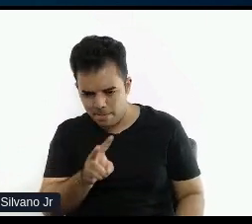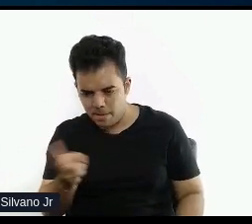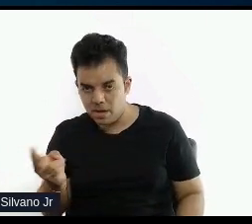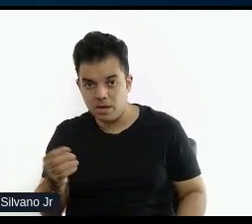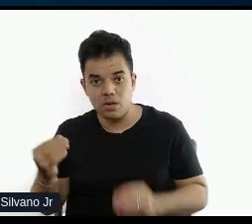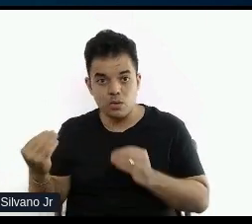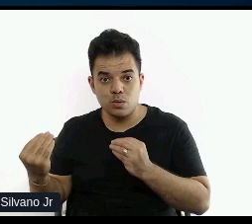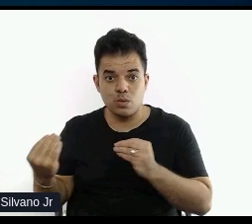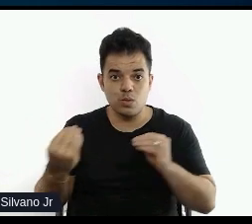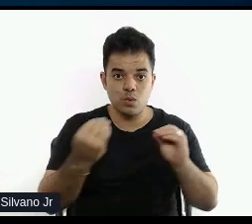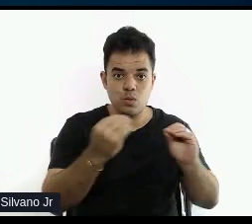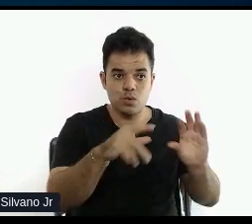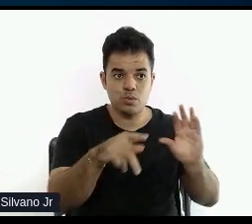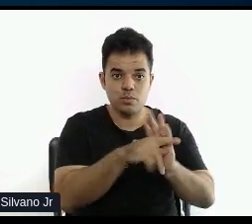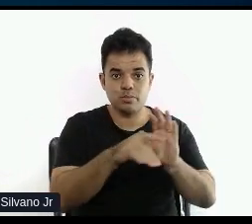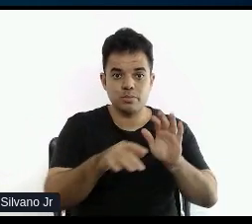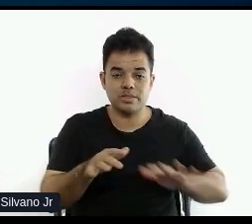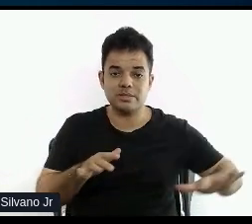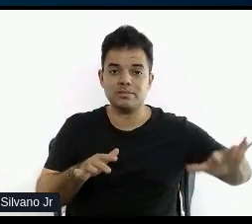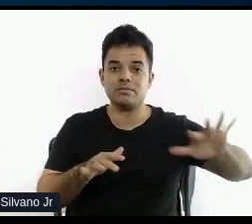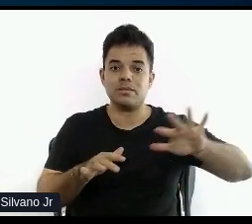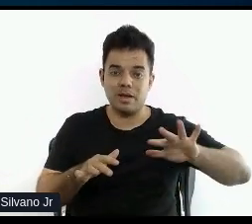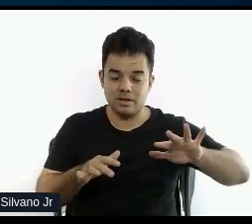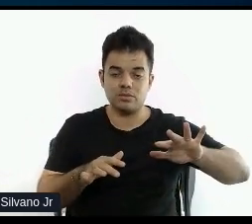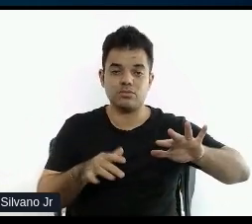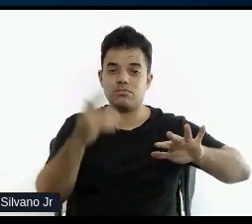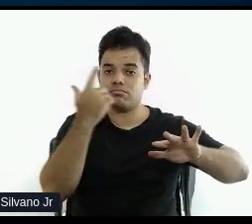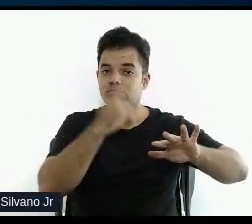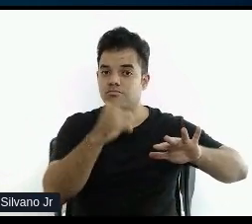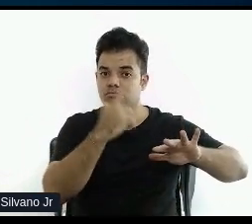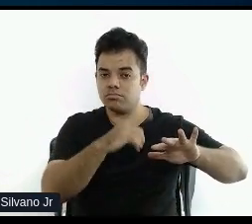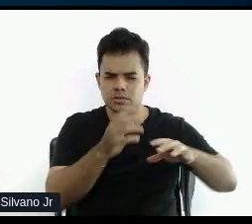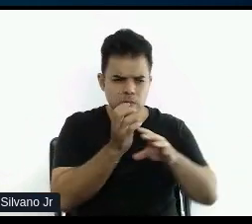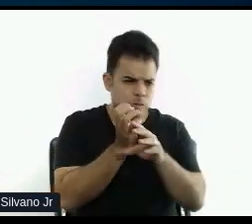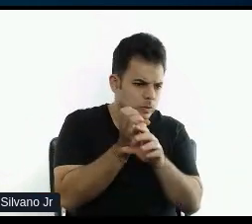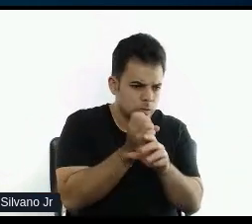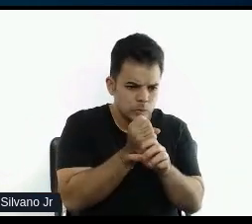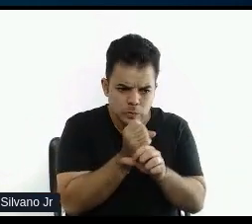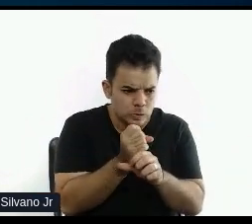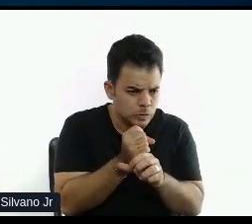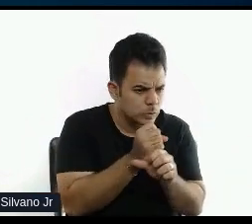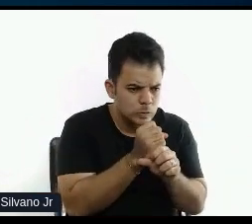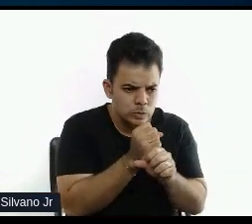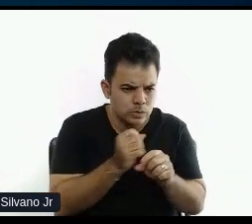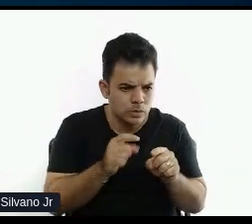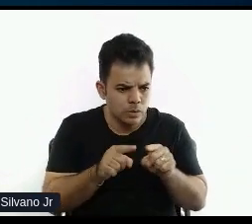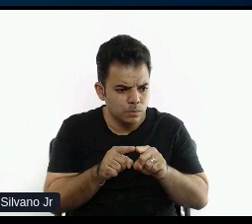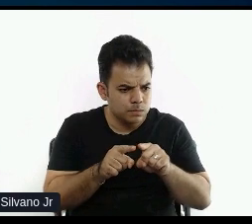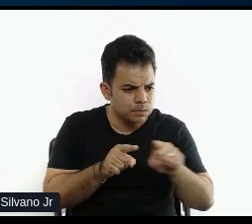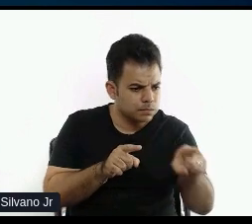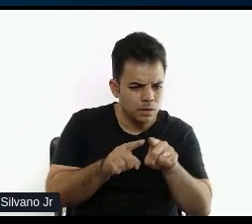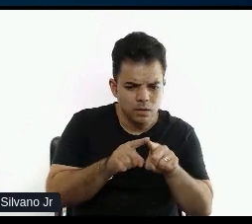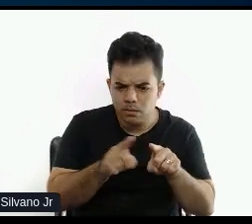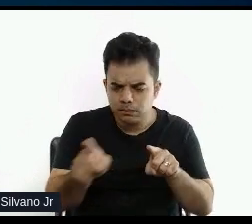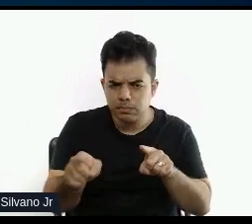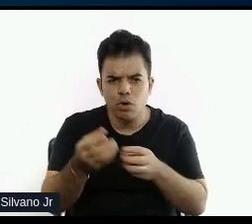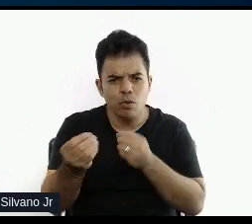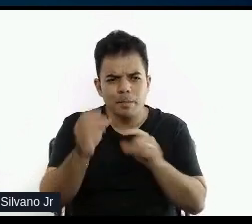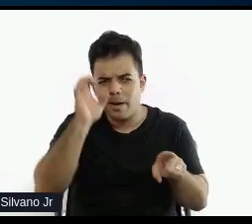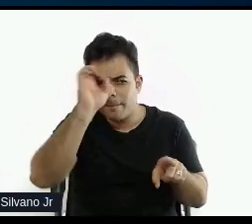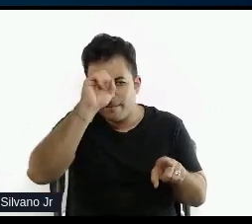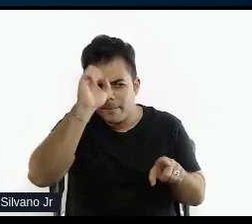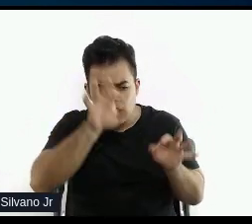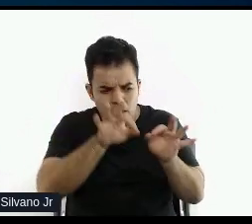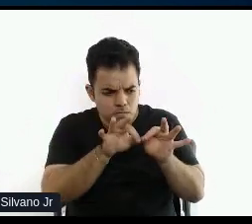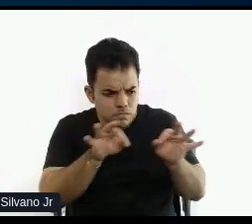lança ele dentro de um espaço vetorial, a gente consegue começar a calcular distâncias entre esses vetores. E a partir daí eu consigo estar